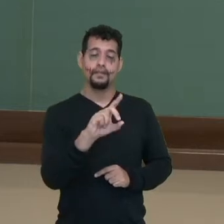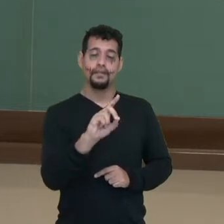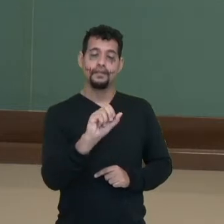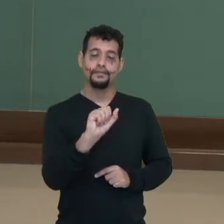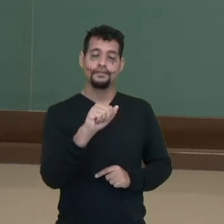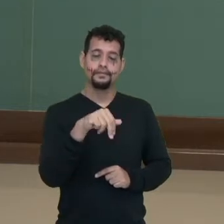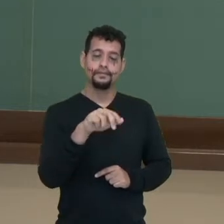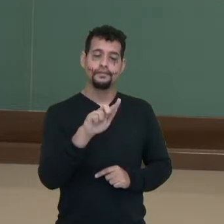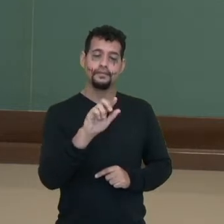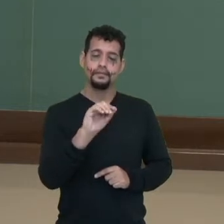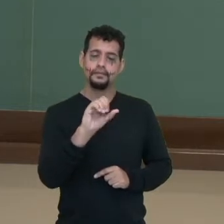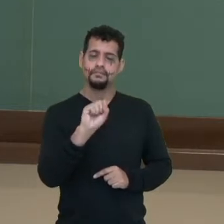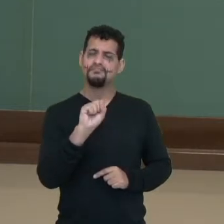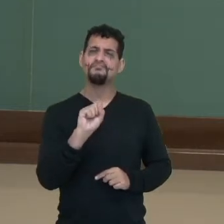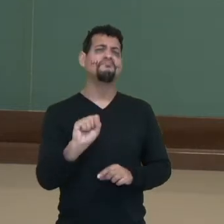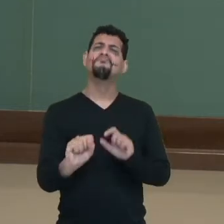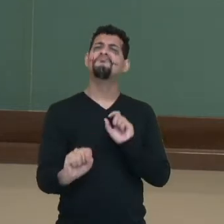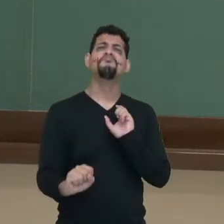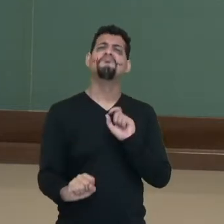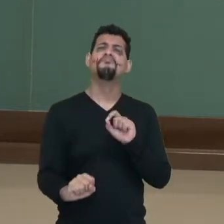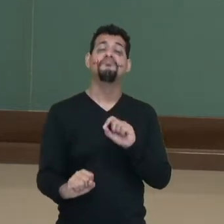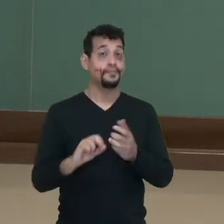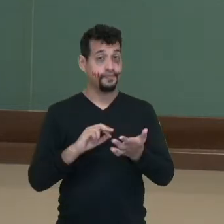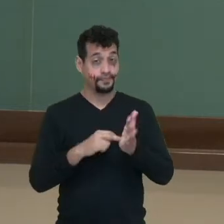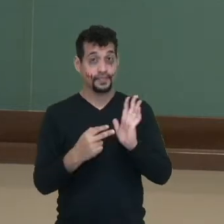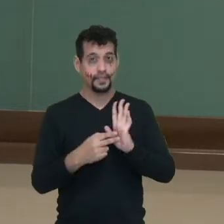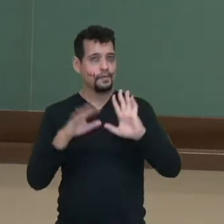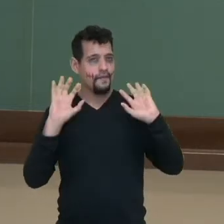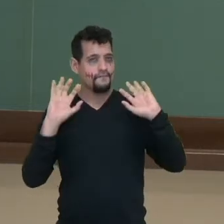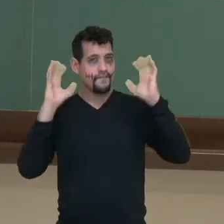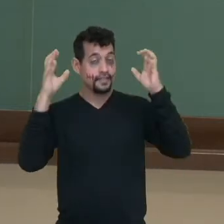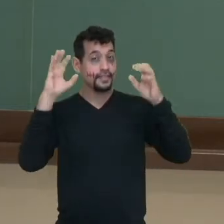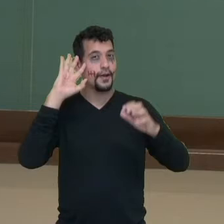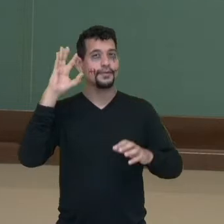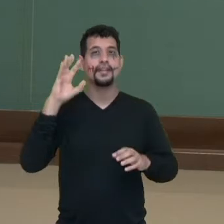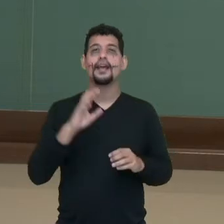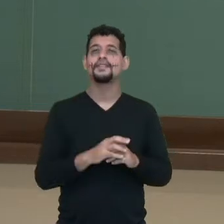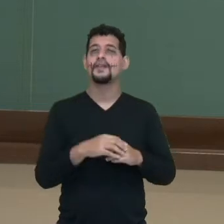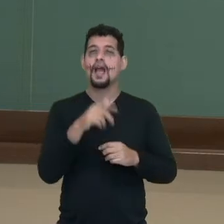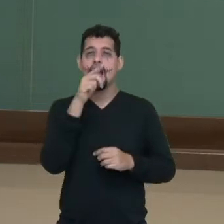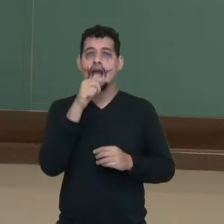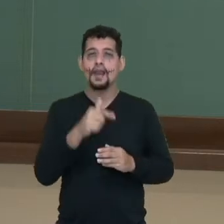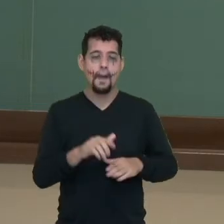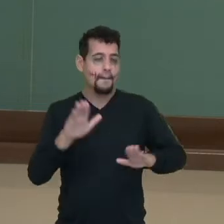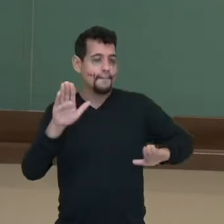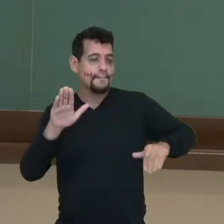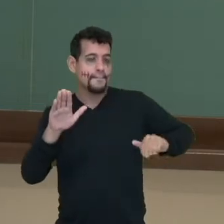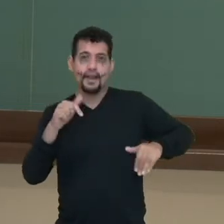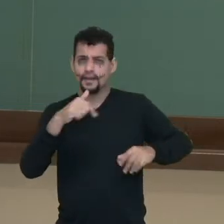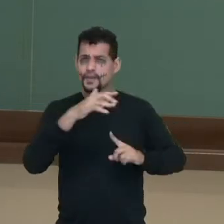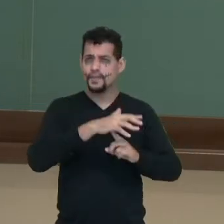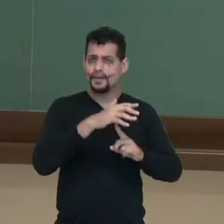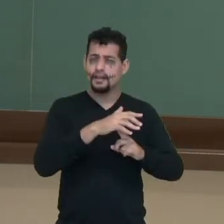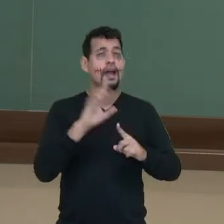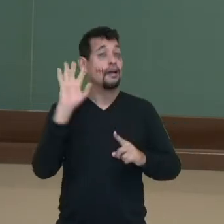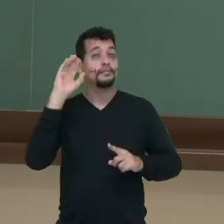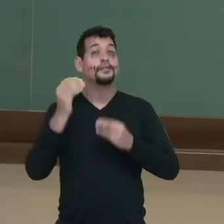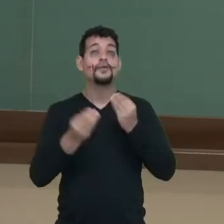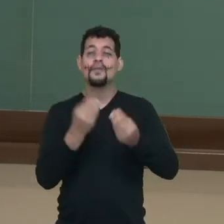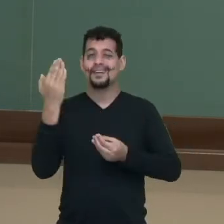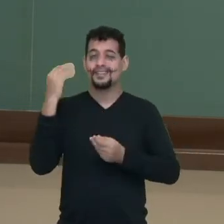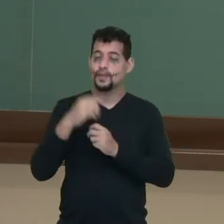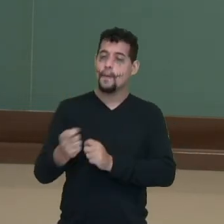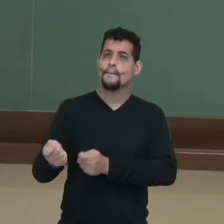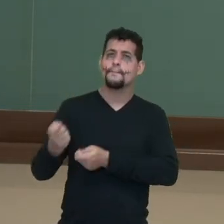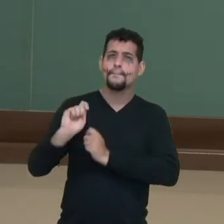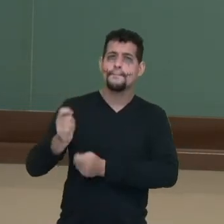tá? É uma festa popular do litoral paranaense. Eles festejavam quando os